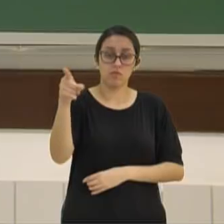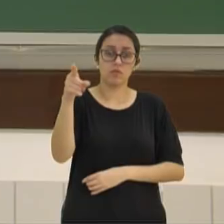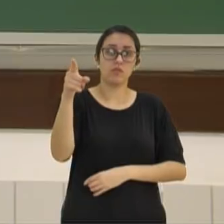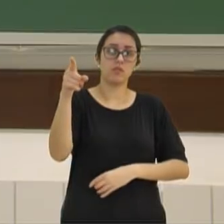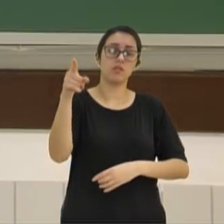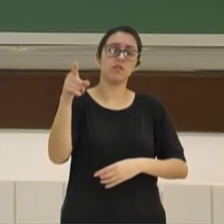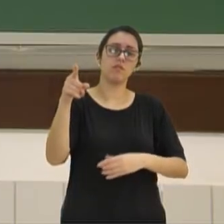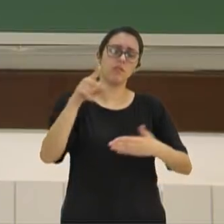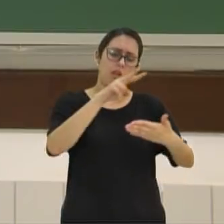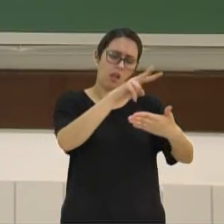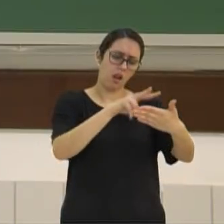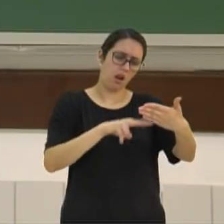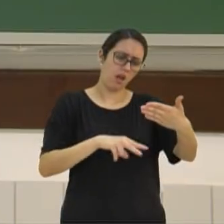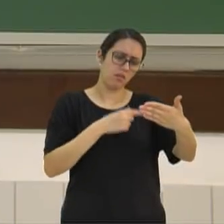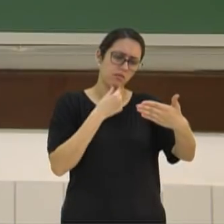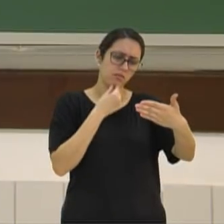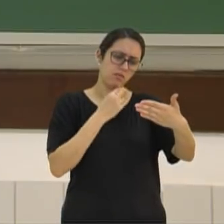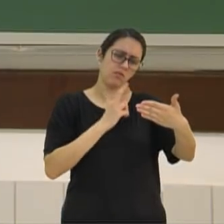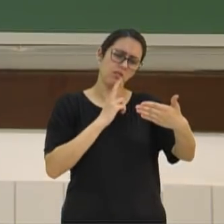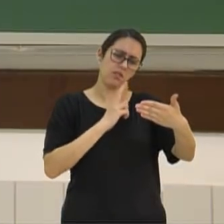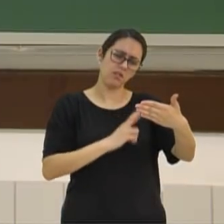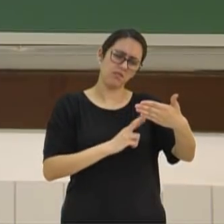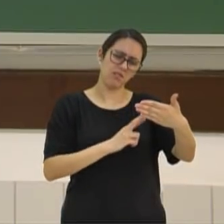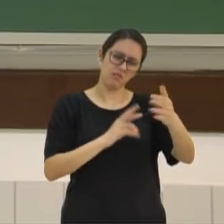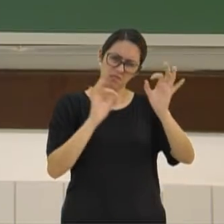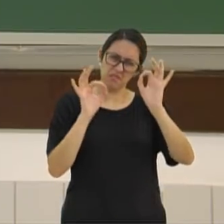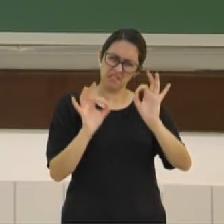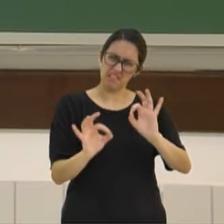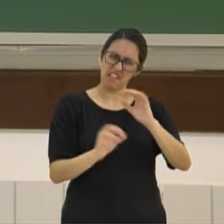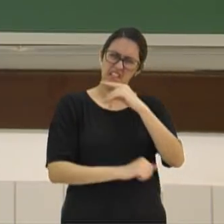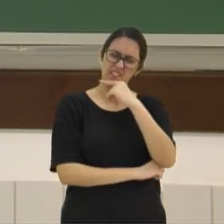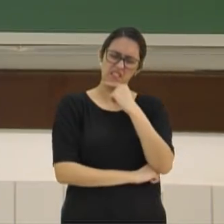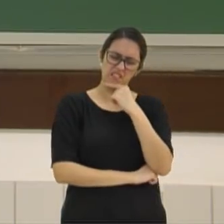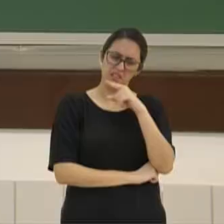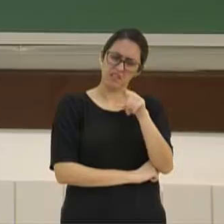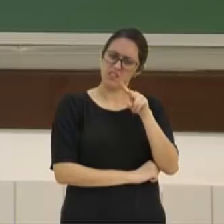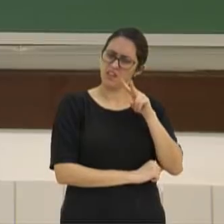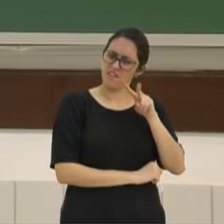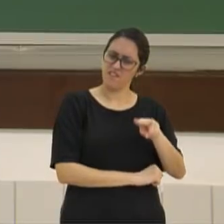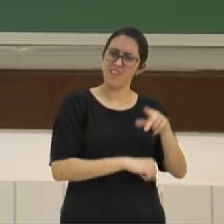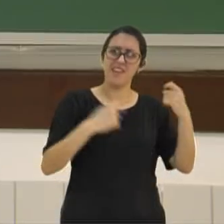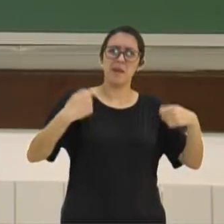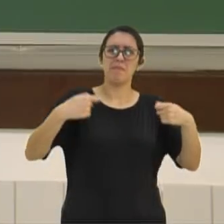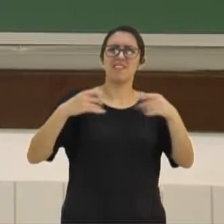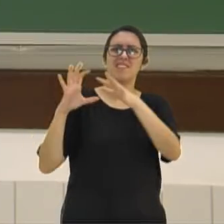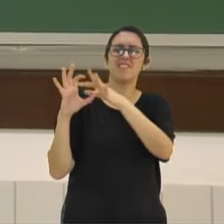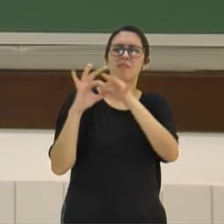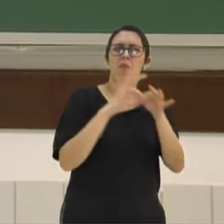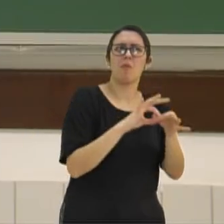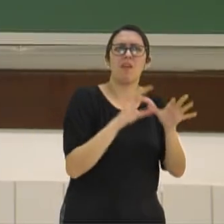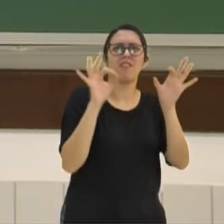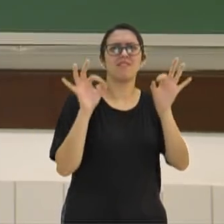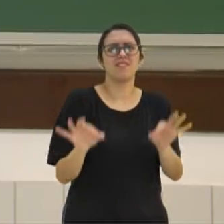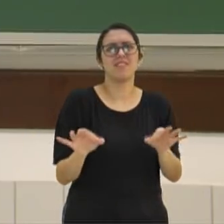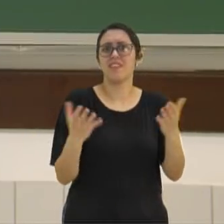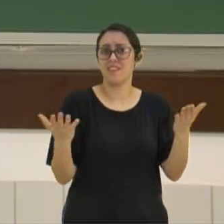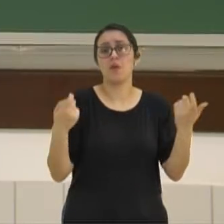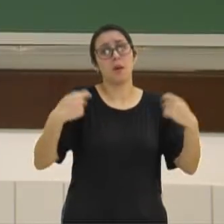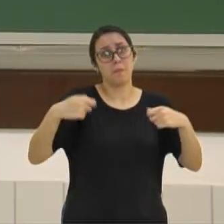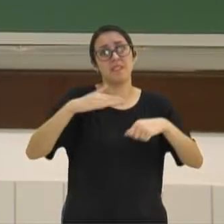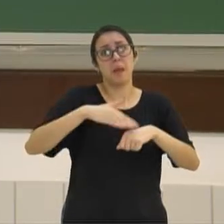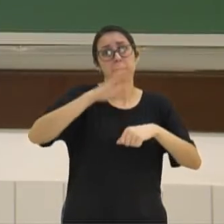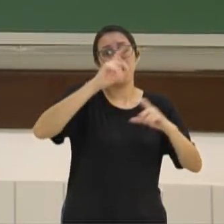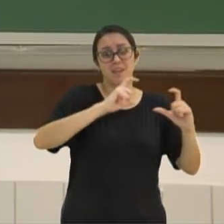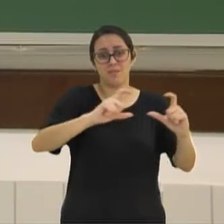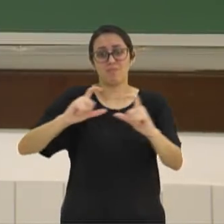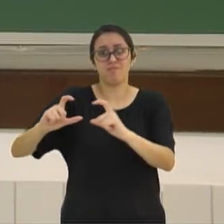você tem que analisar esse resultado, se ele é coerente com a situação problema. Então, a resposta tem que dar uma quantidade maior de tijolos, porque elas